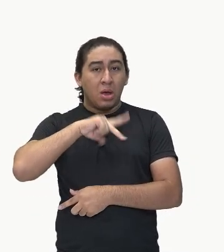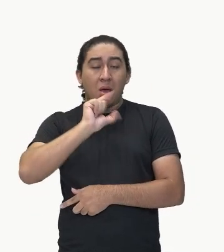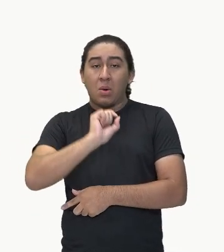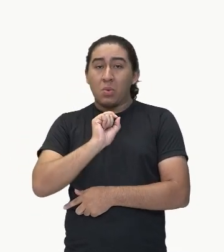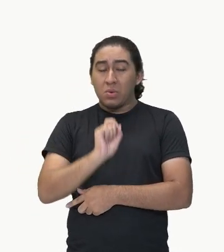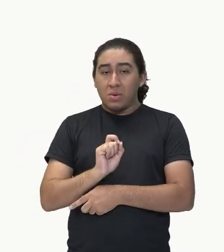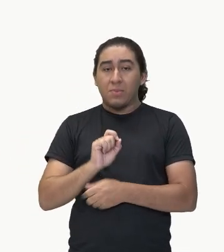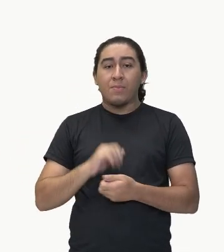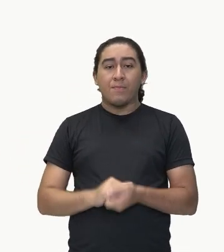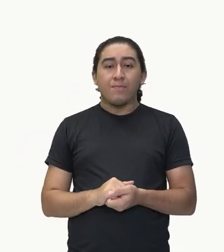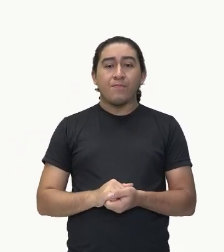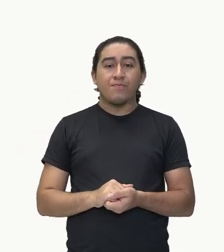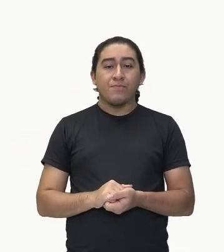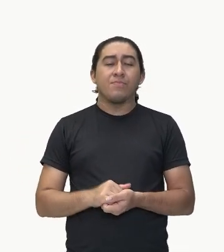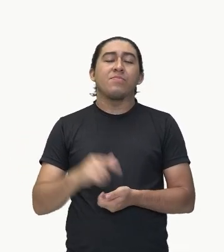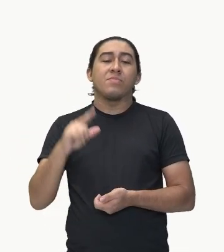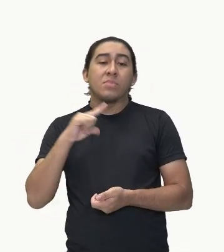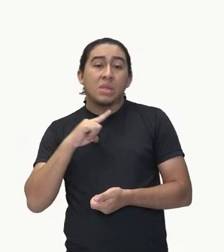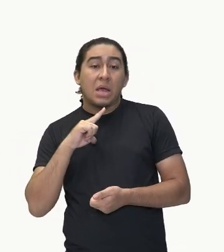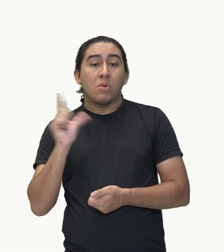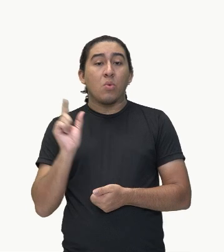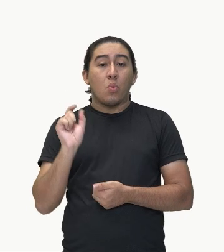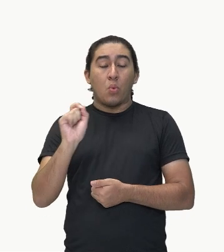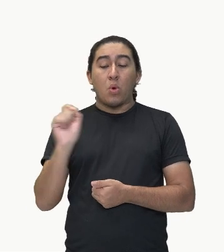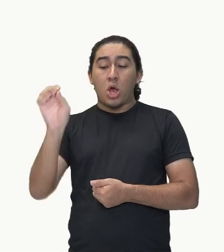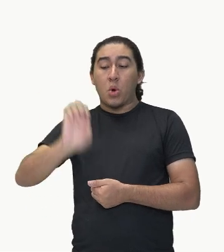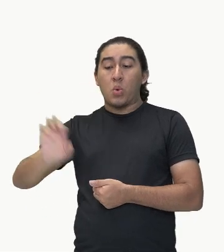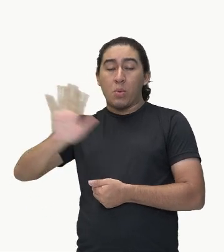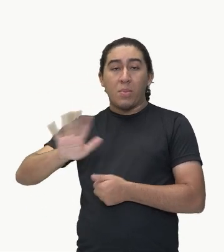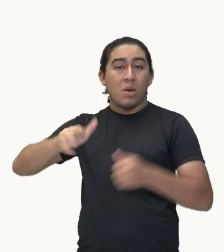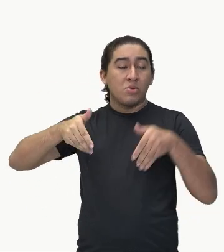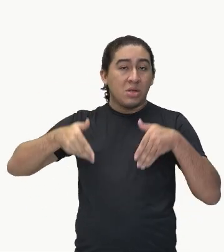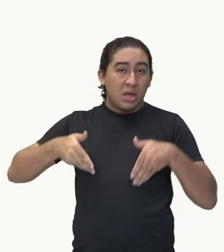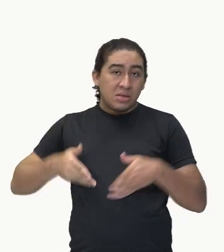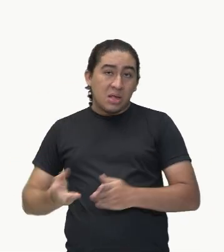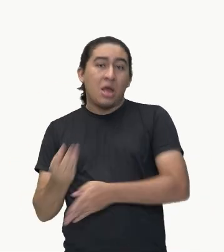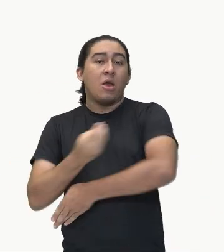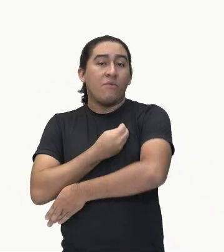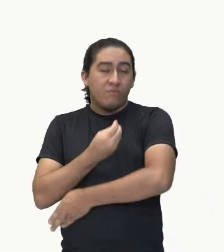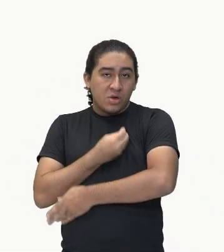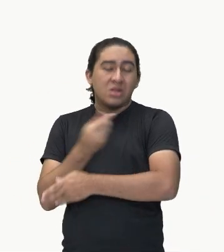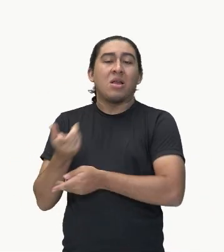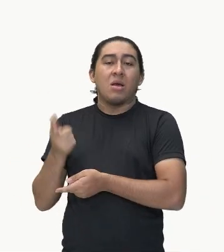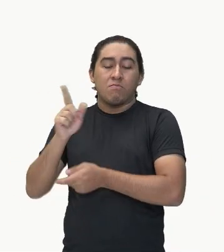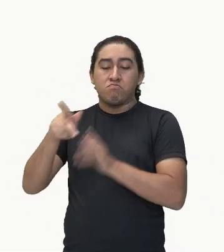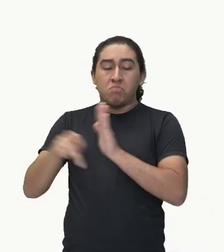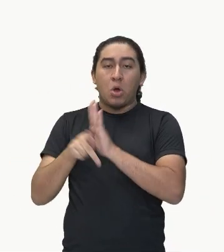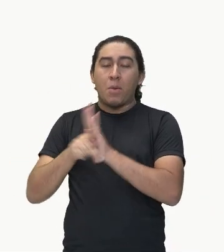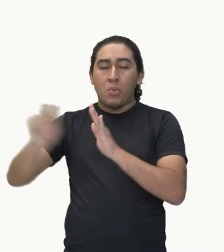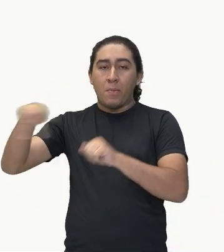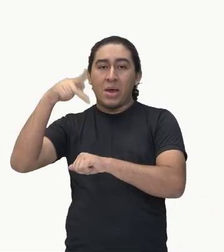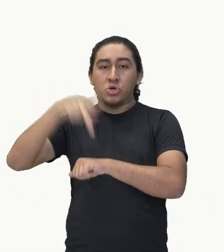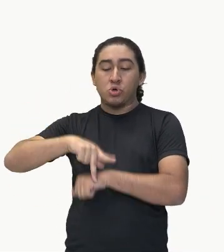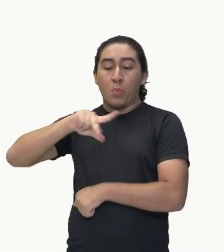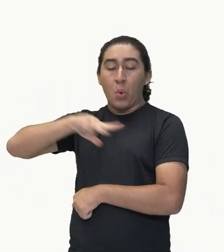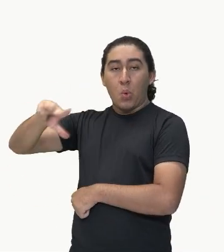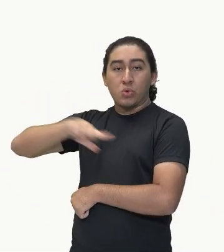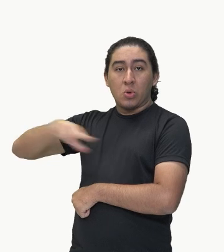um europeu que nasceu e viveu ali em Portugal, em uma Europa que estava